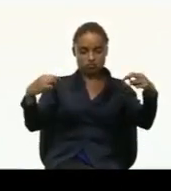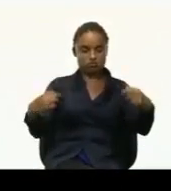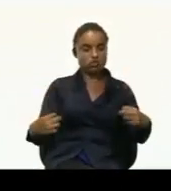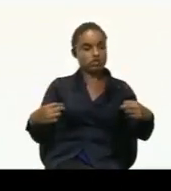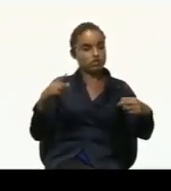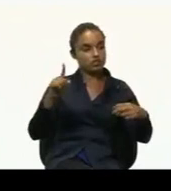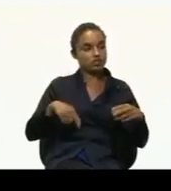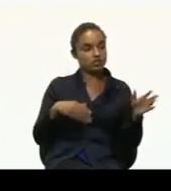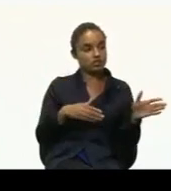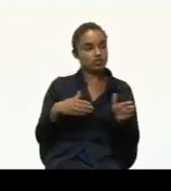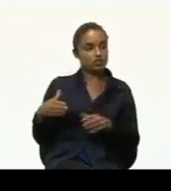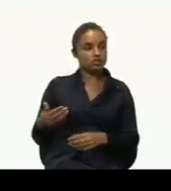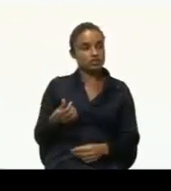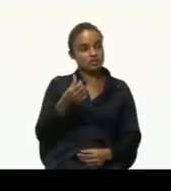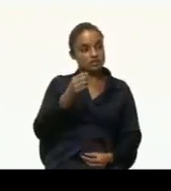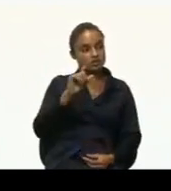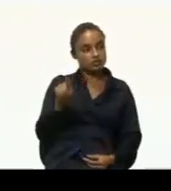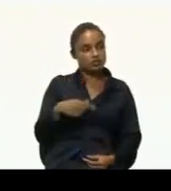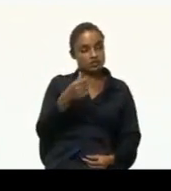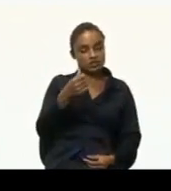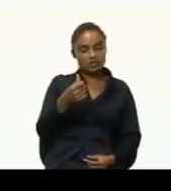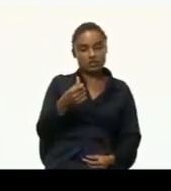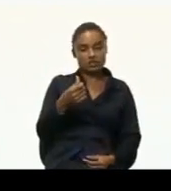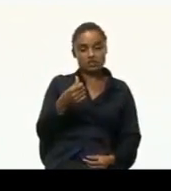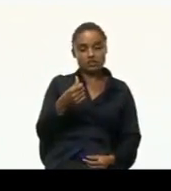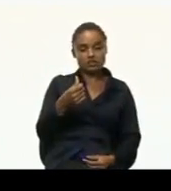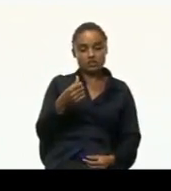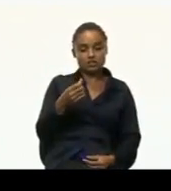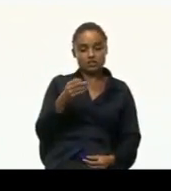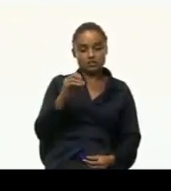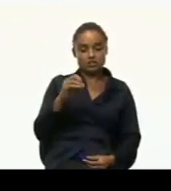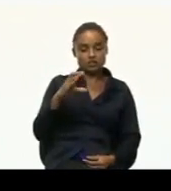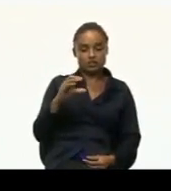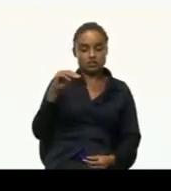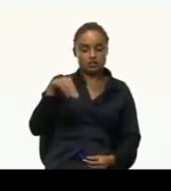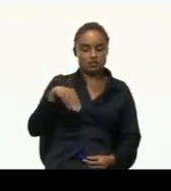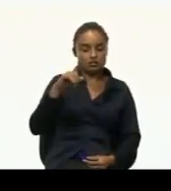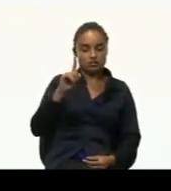vezes 0,60 centímetros, eu vou ter